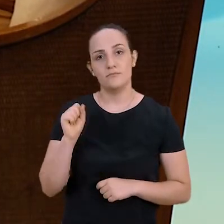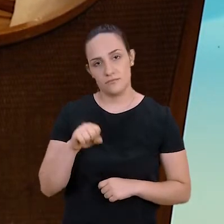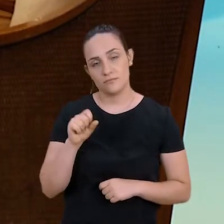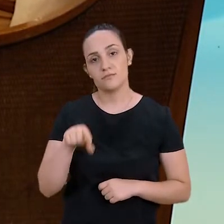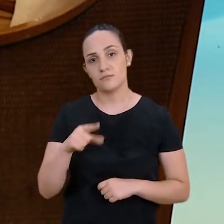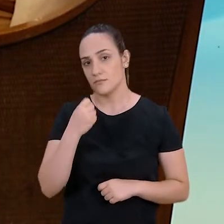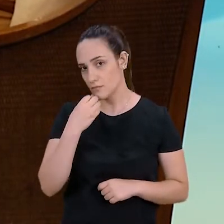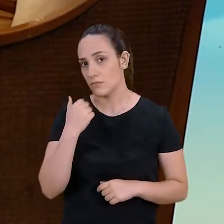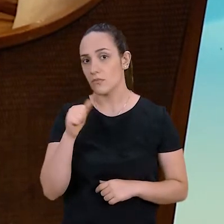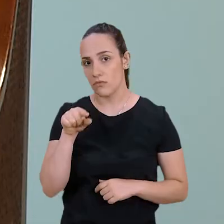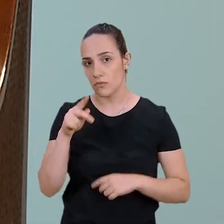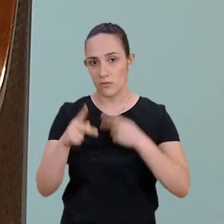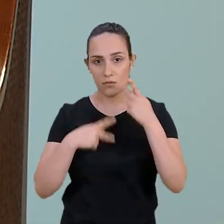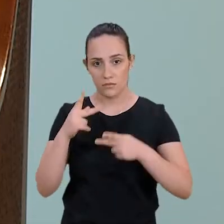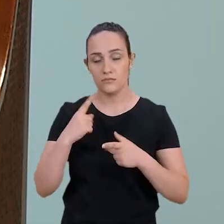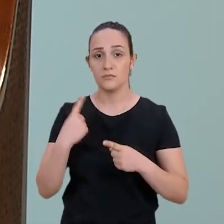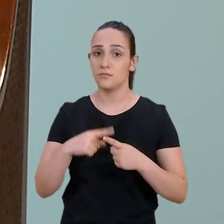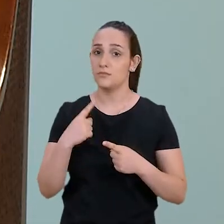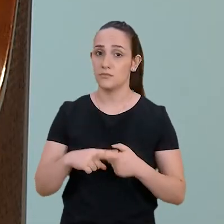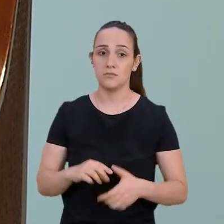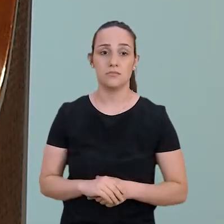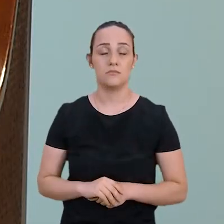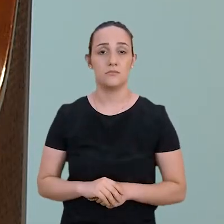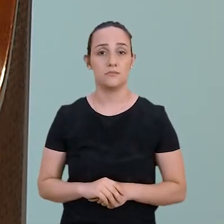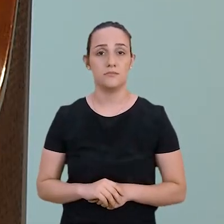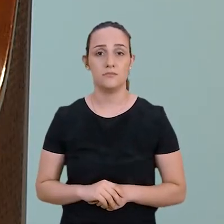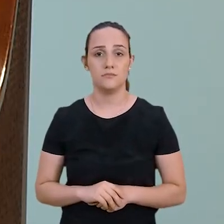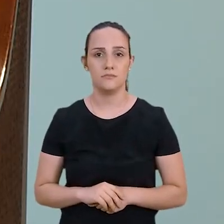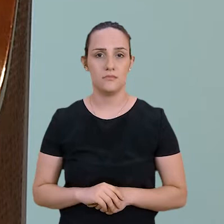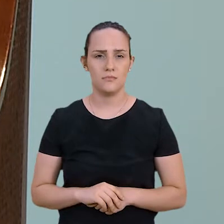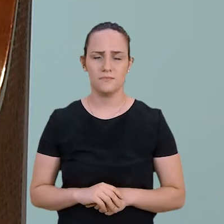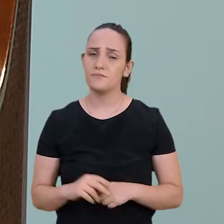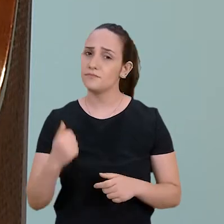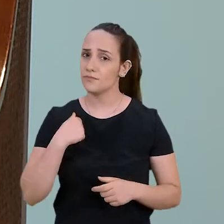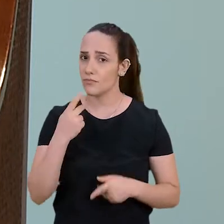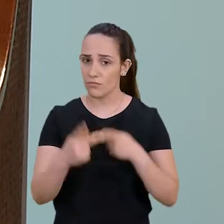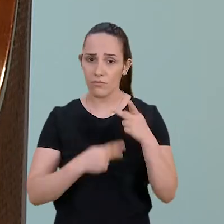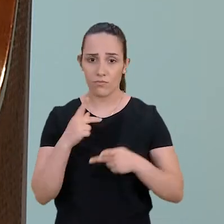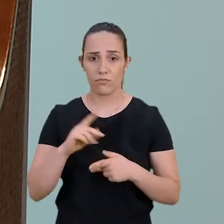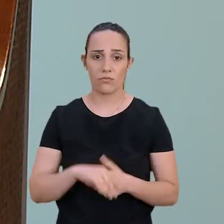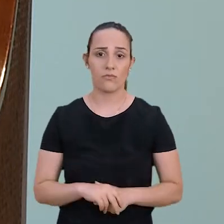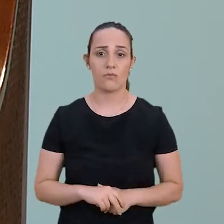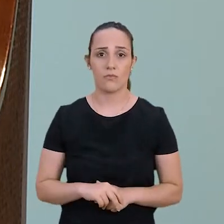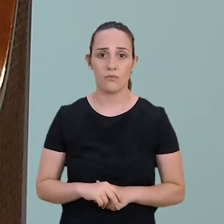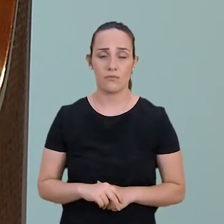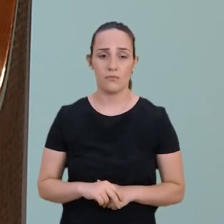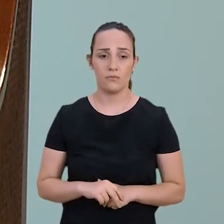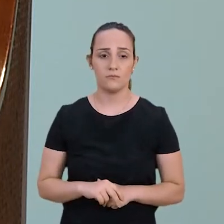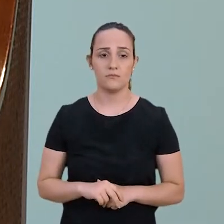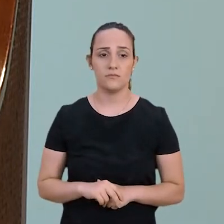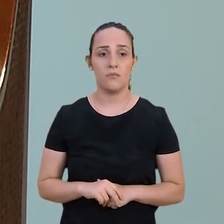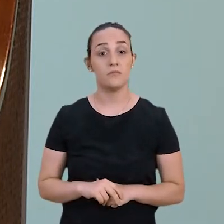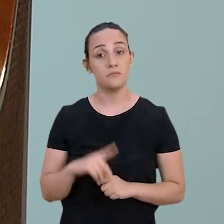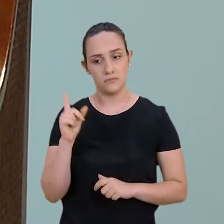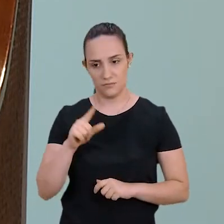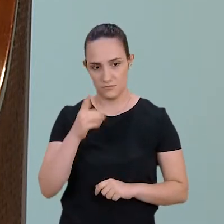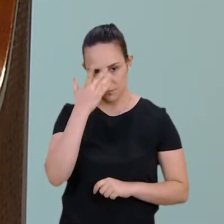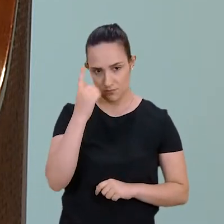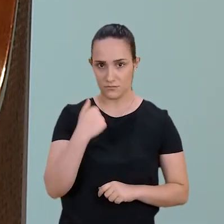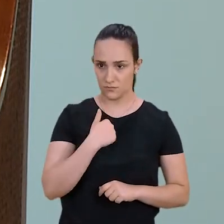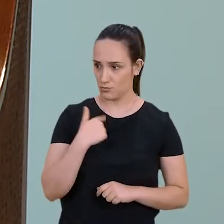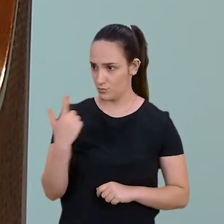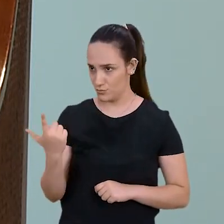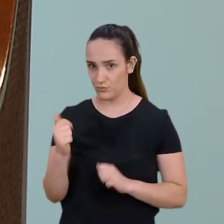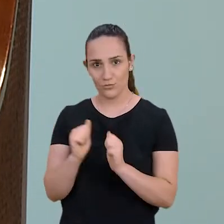você tocar nesse ponto, porque isso aí é assim, é como eu falei, nós somos uma camada de pessoas privilegiadas,